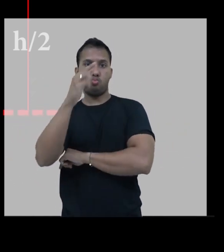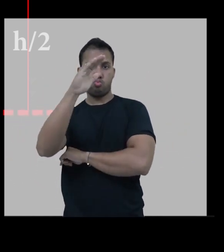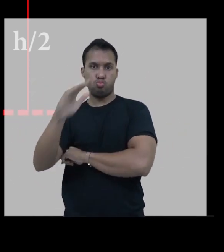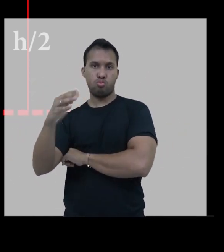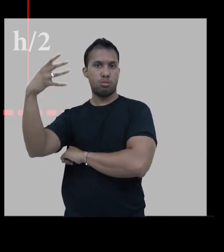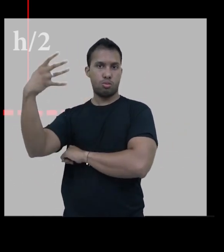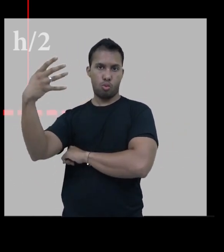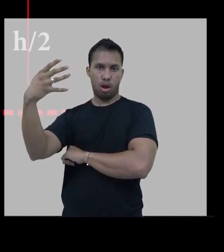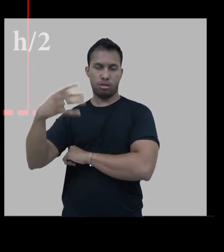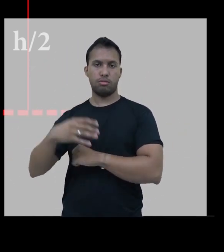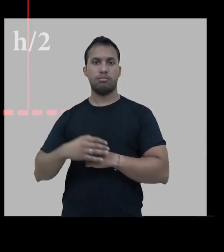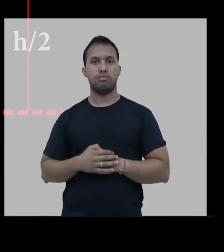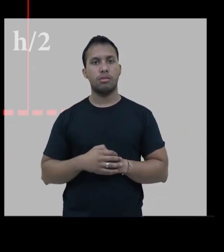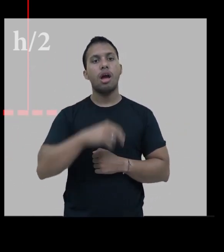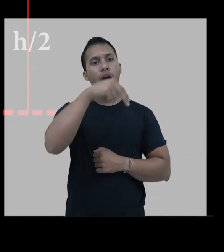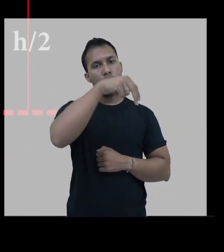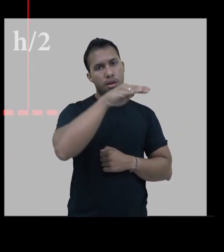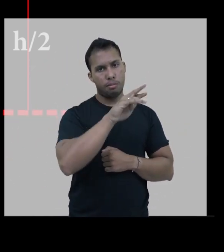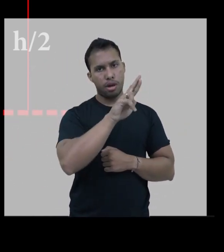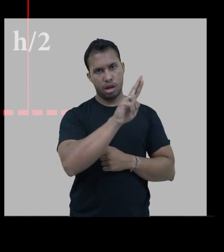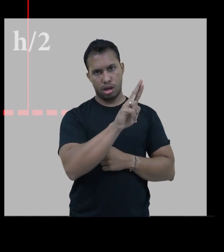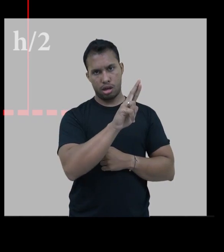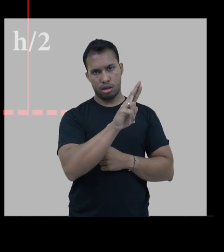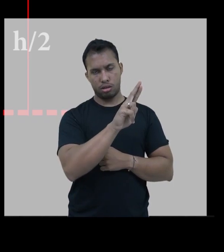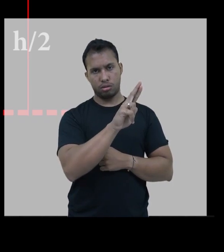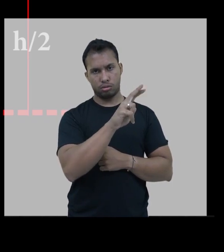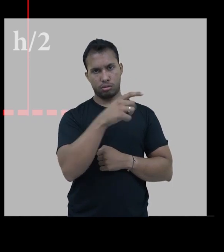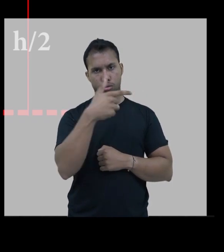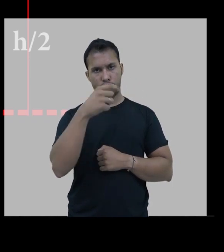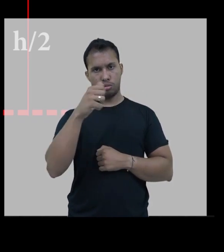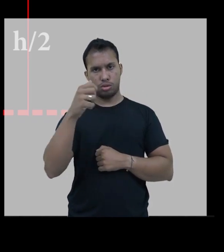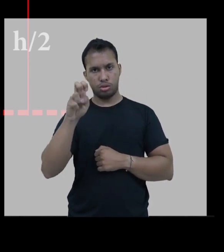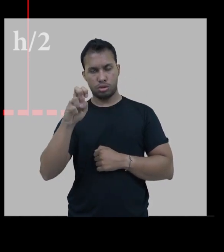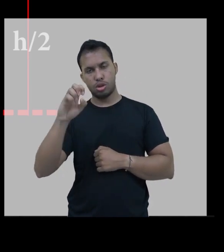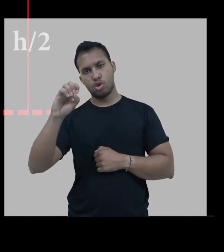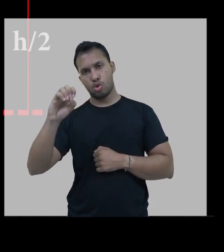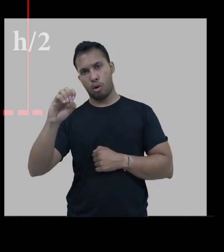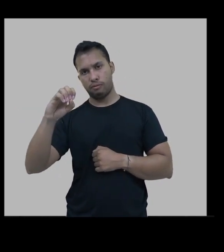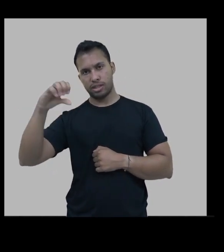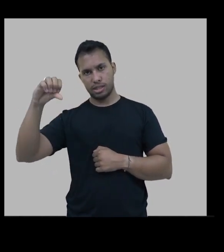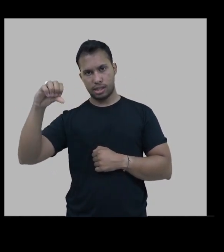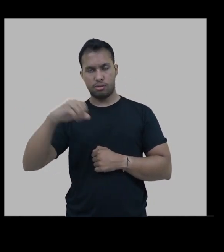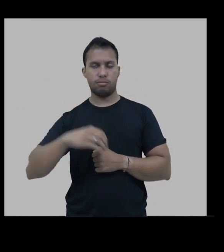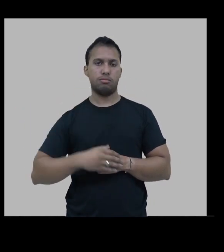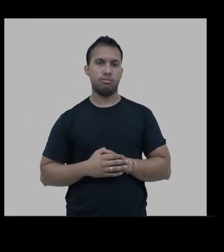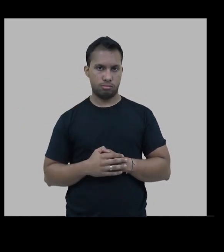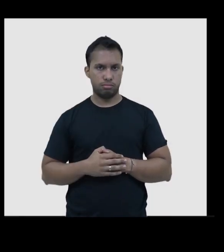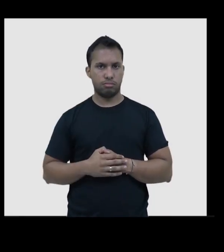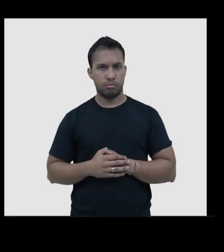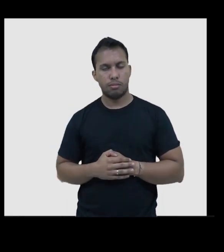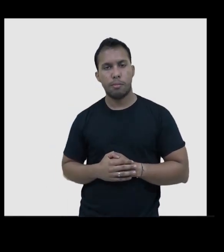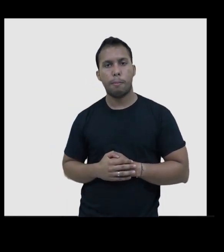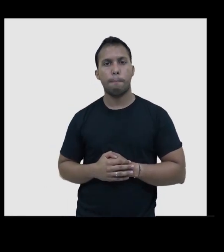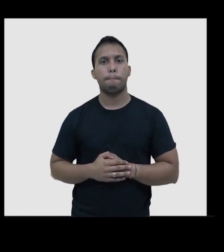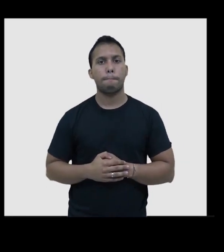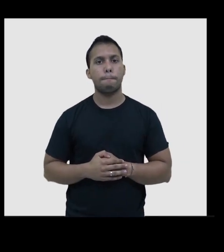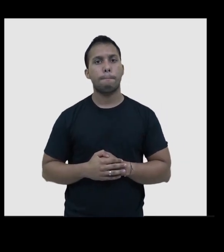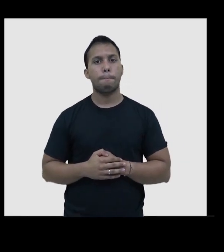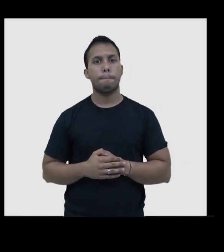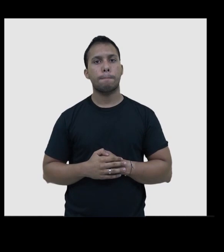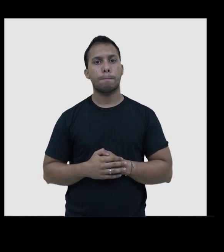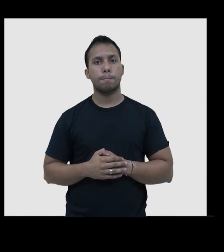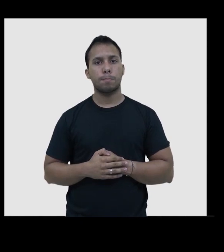largura. Esse é o mínimo que se aceita para uma janela de libras, segundo a NBR 15290. Bom, ainda aqui nessa